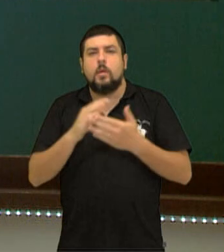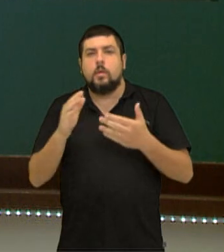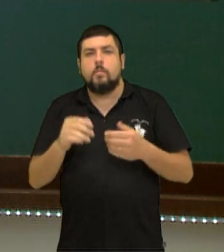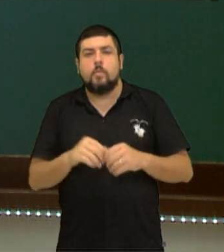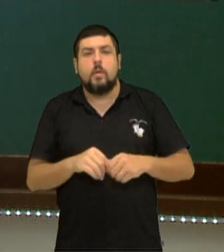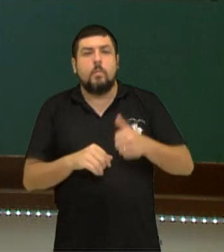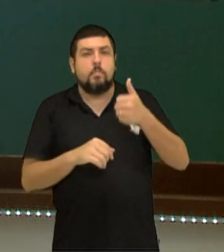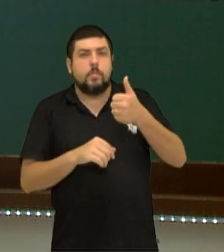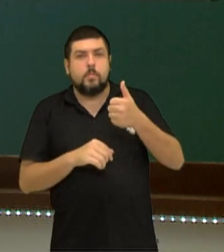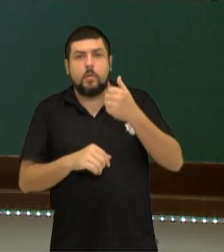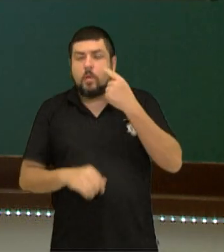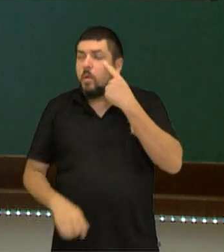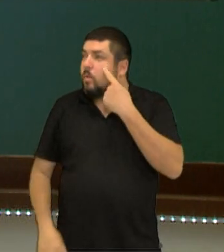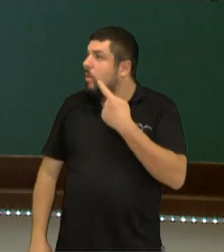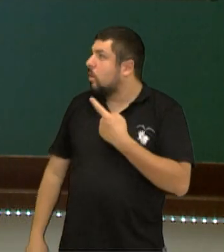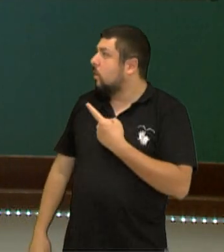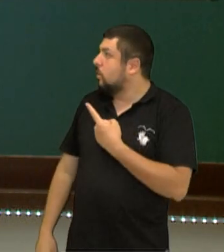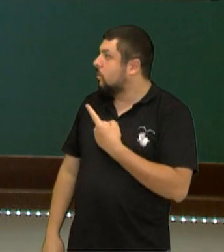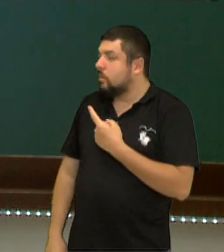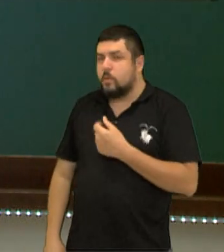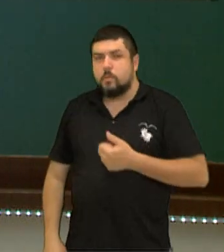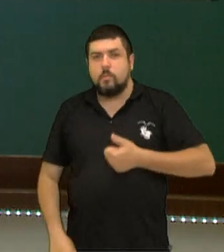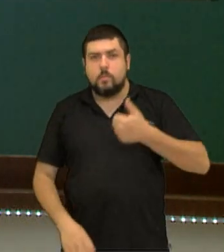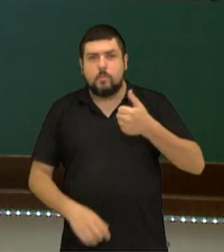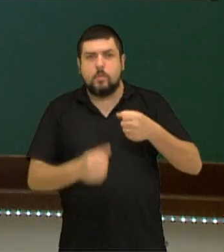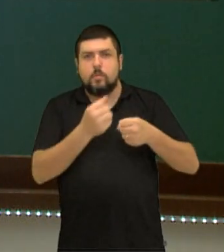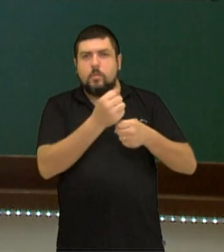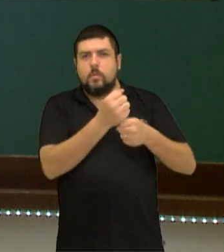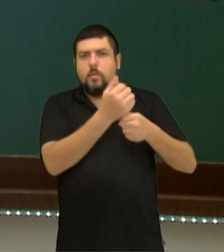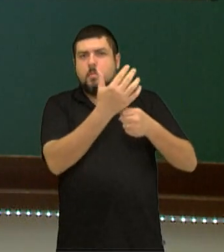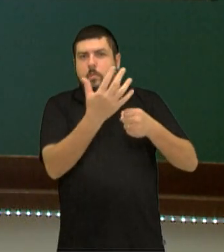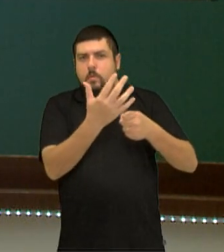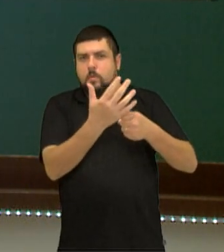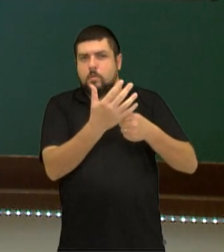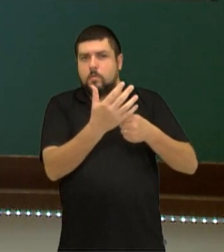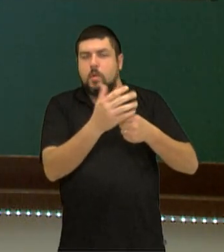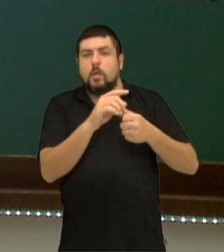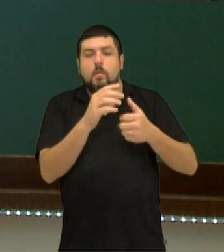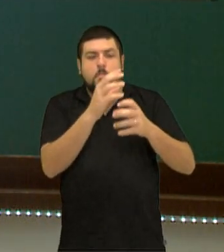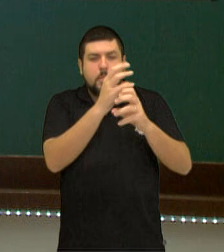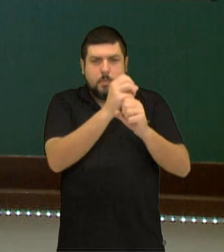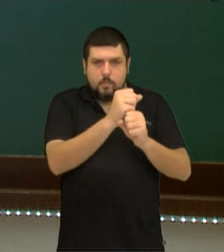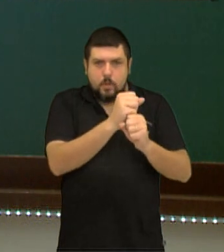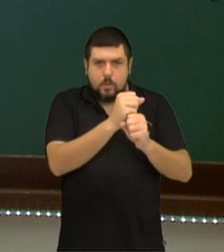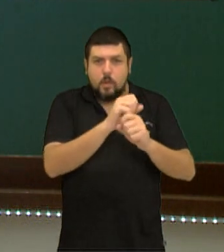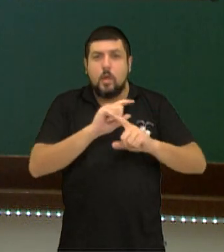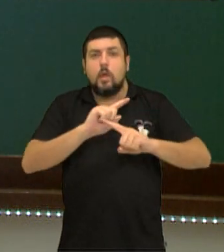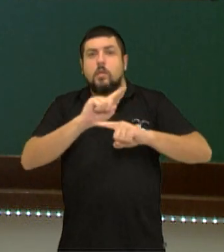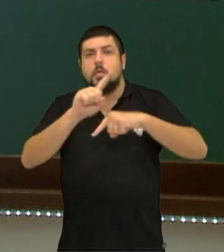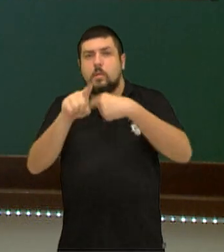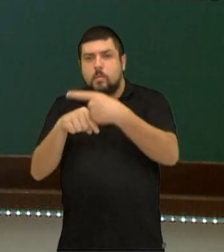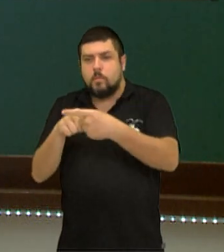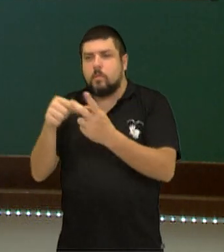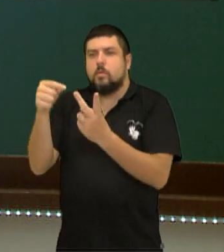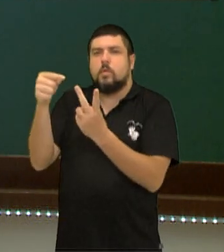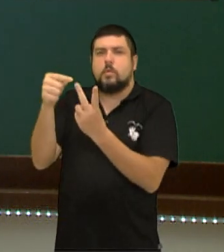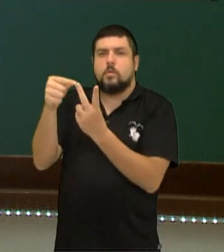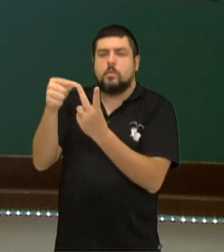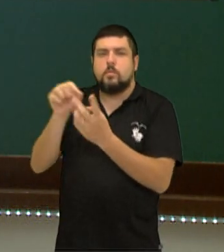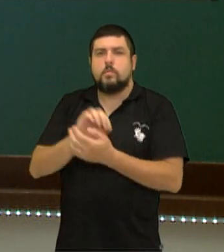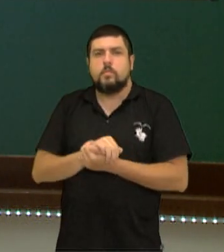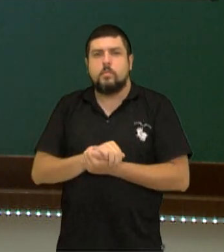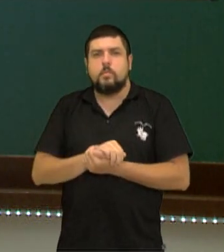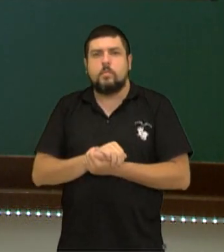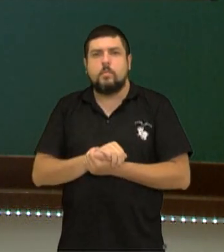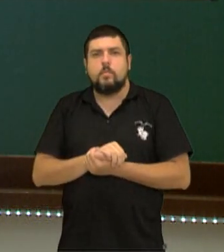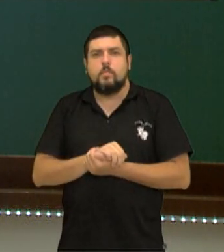a potência, ele resolveu primeiro a potência e resolveu depois a raiz quadrada. Quais foram as